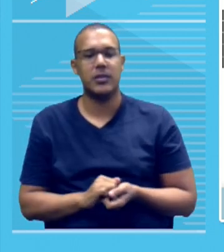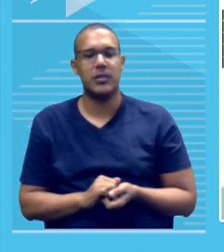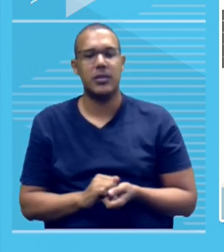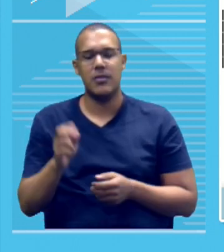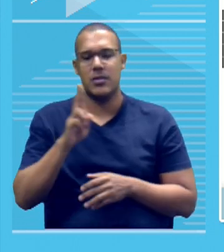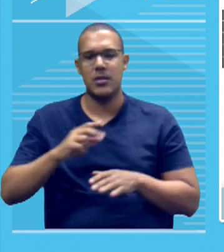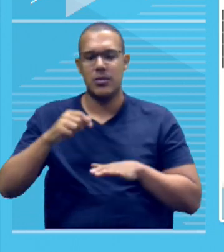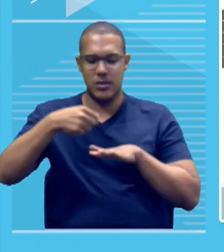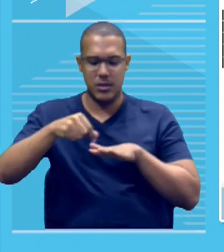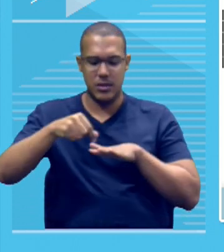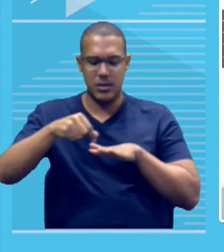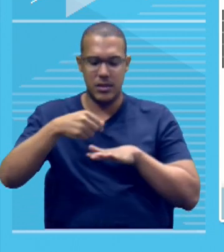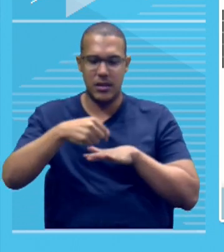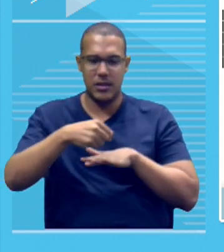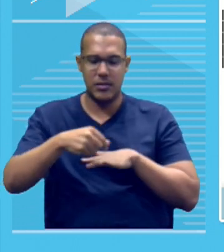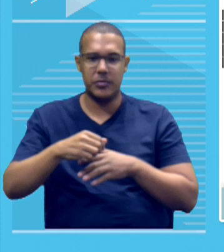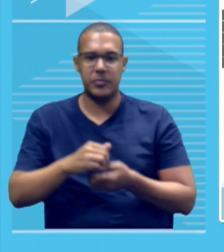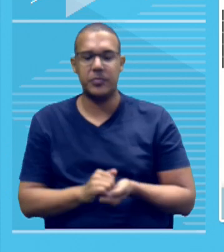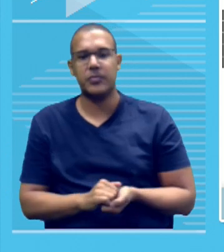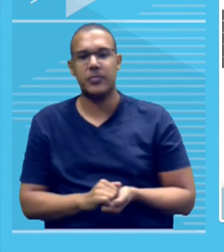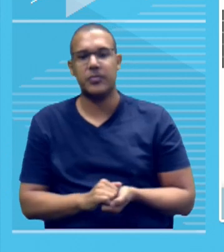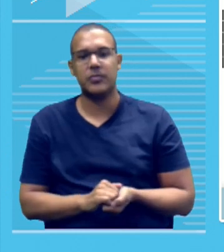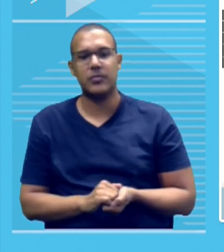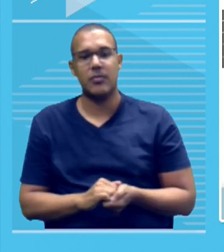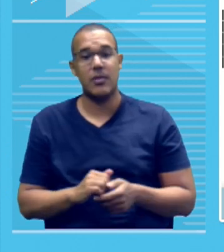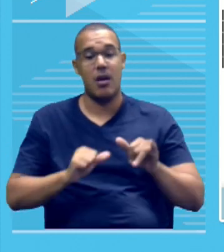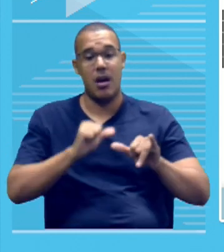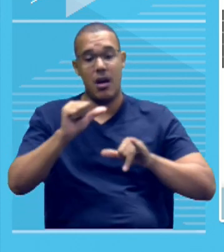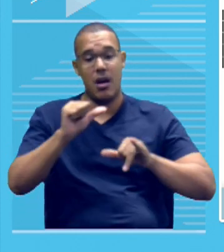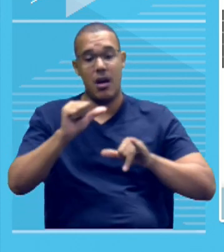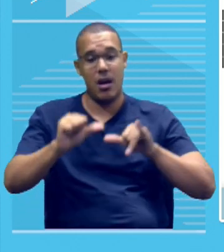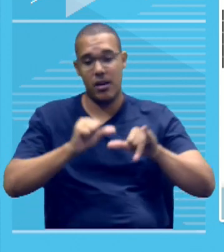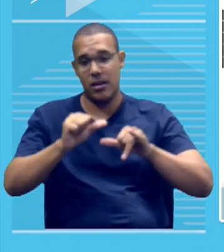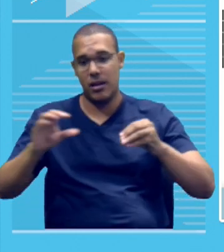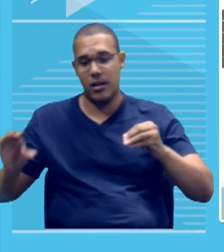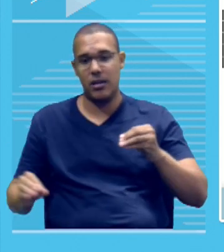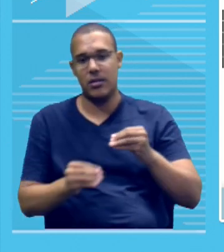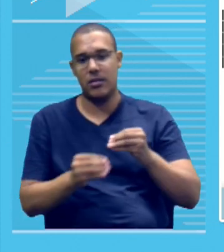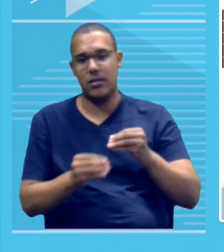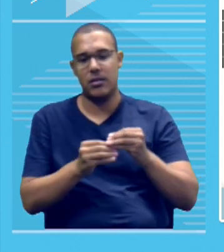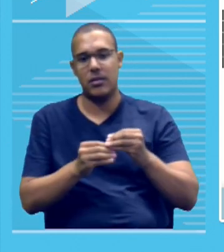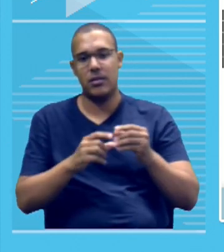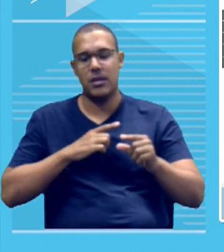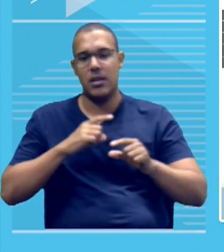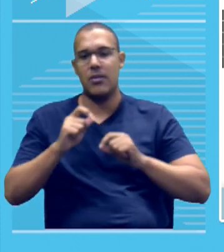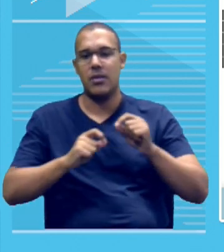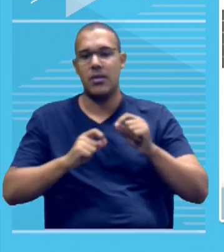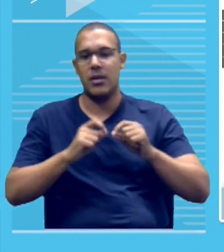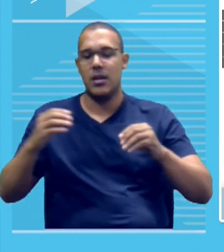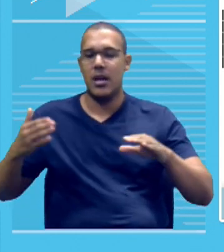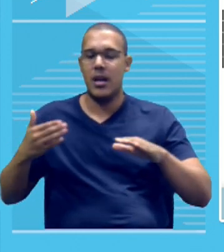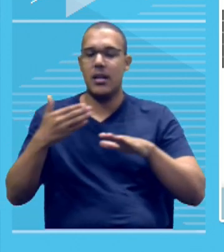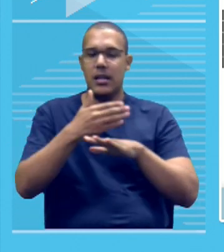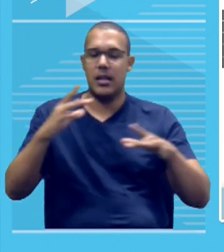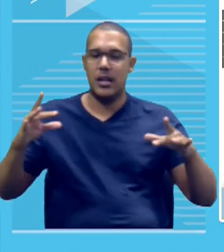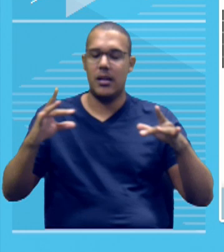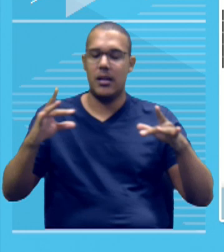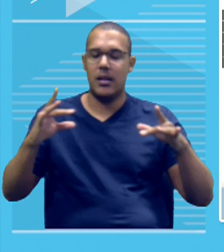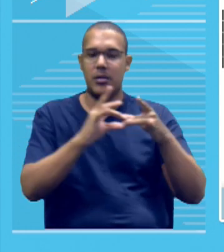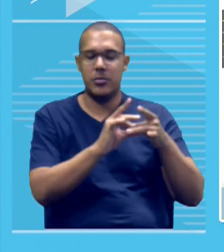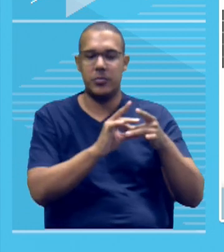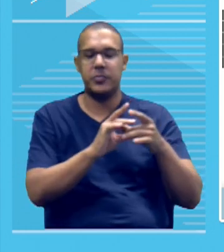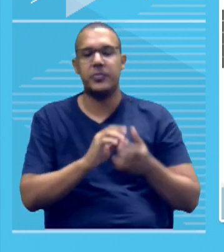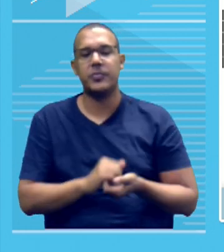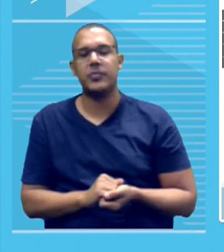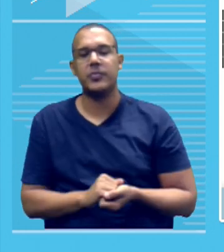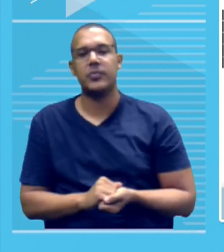aí. Certo? Então, aí a chamada é uma reação de adição. Ocorreu apenas entrada de ligantes. Entrada